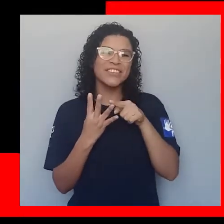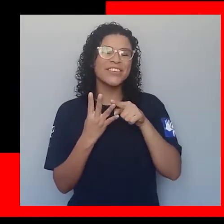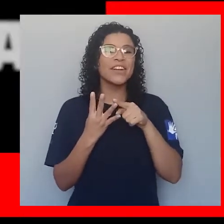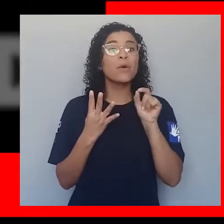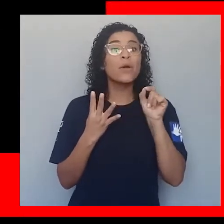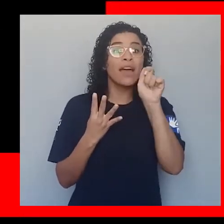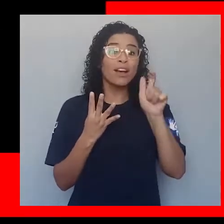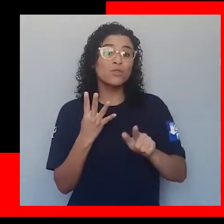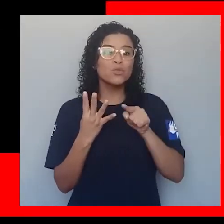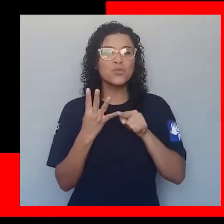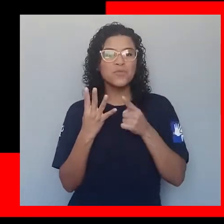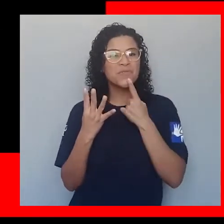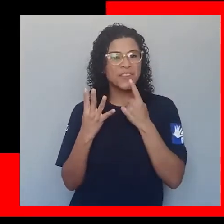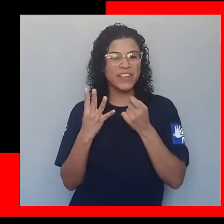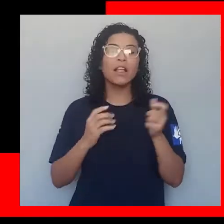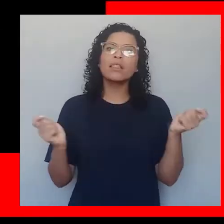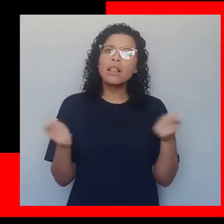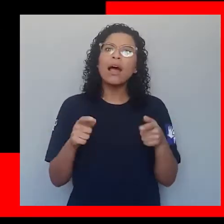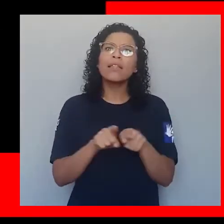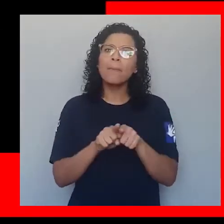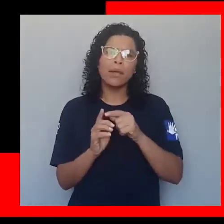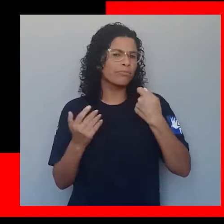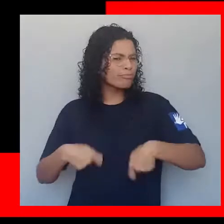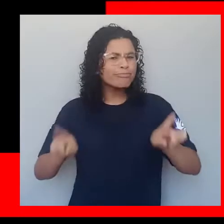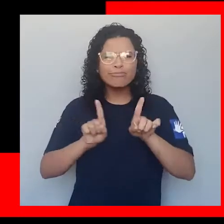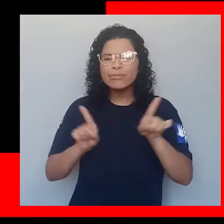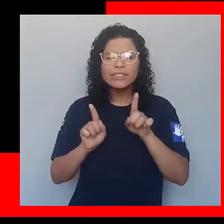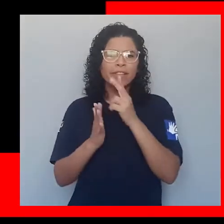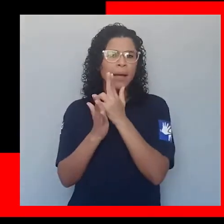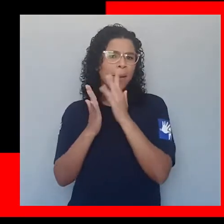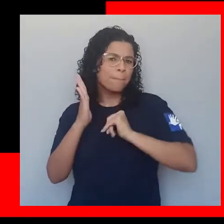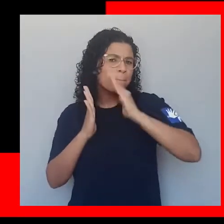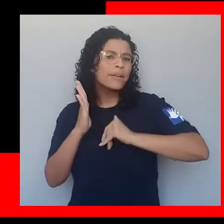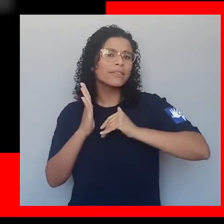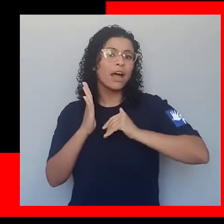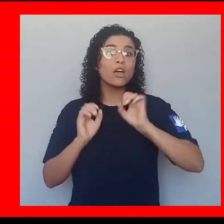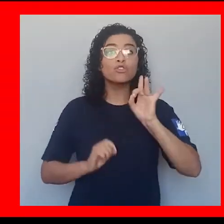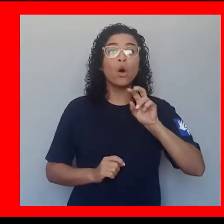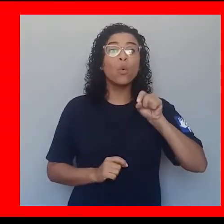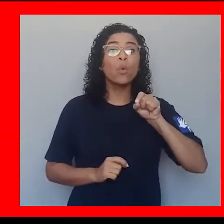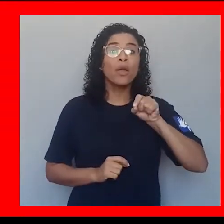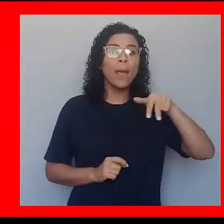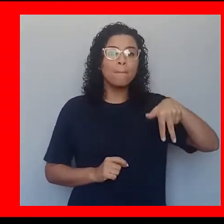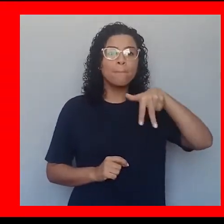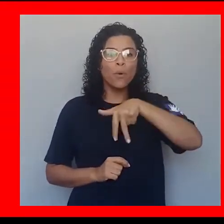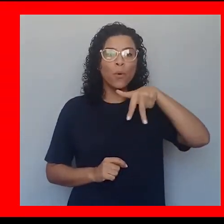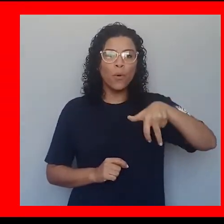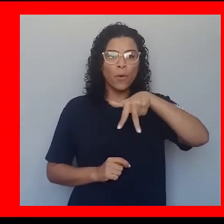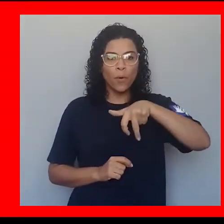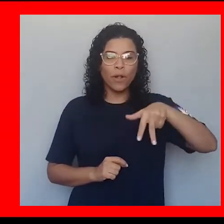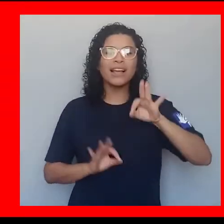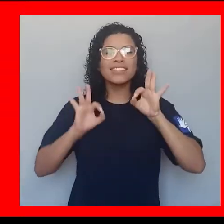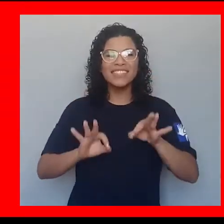sem pintar os papéis? É só você pular na direção certa. Vamos lá? Fique no meio aí.